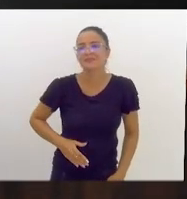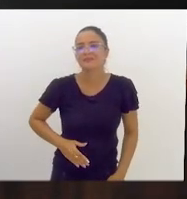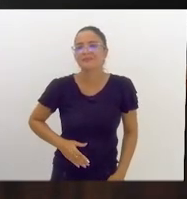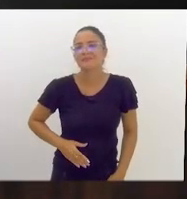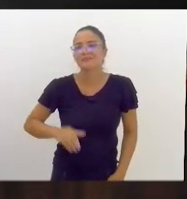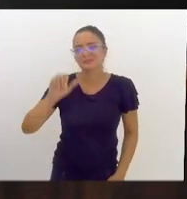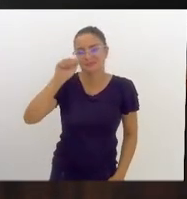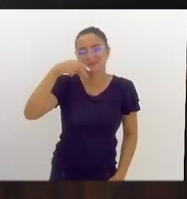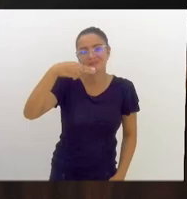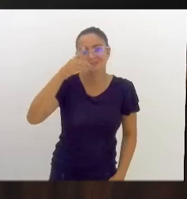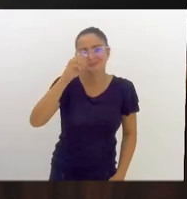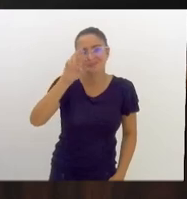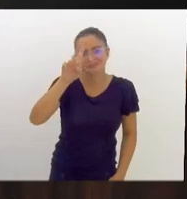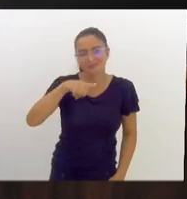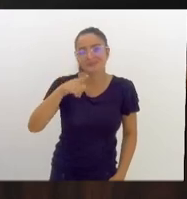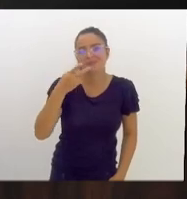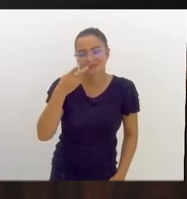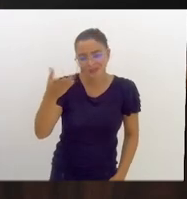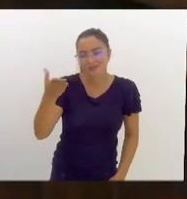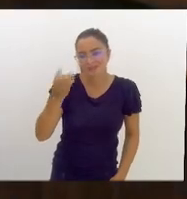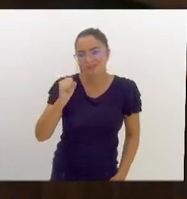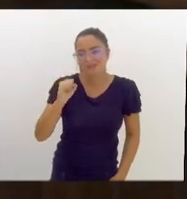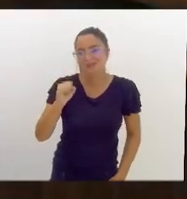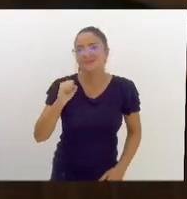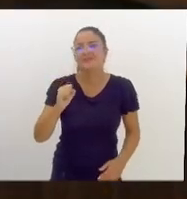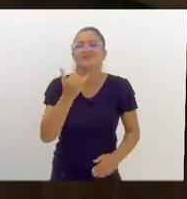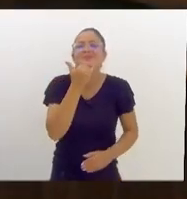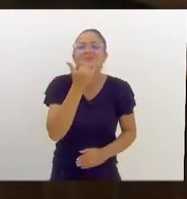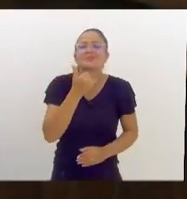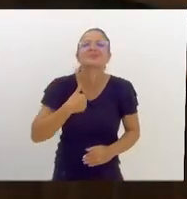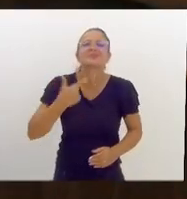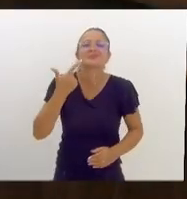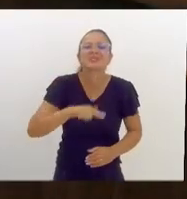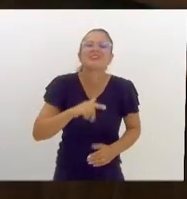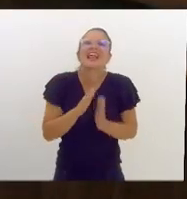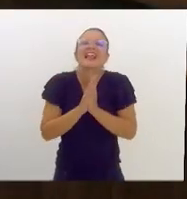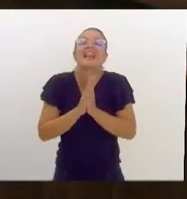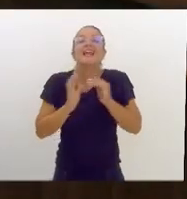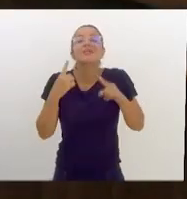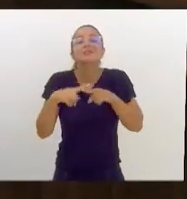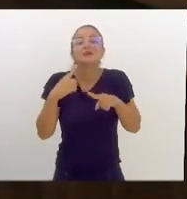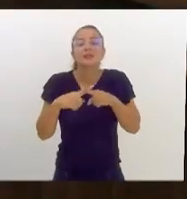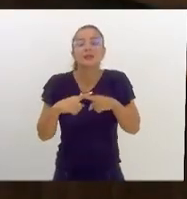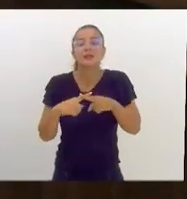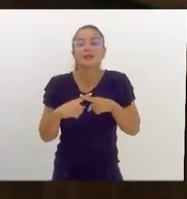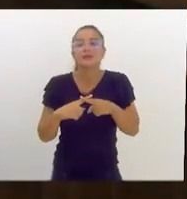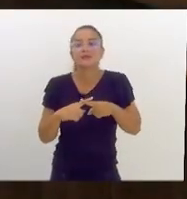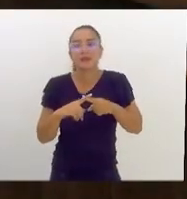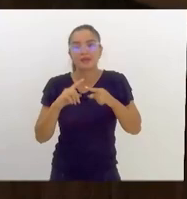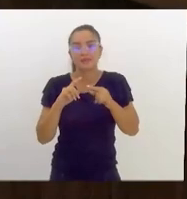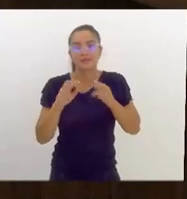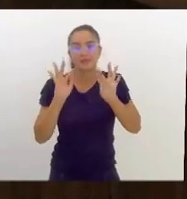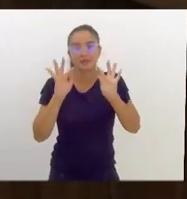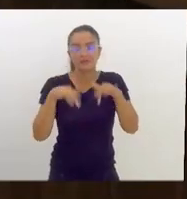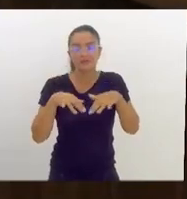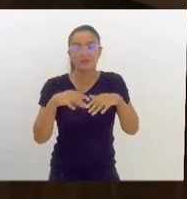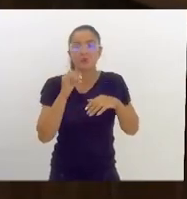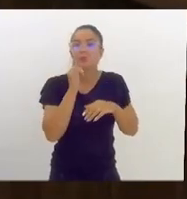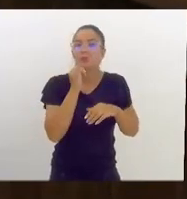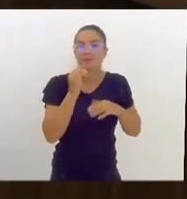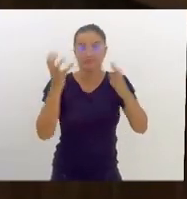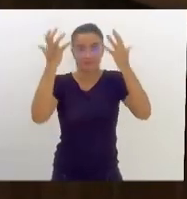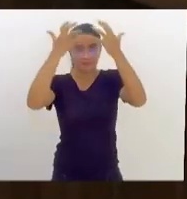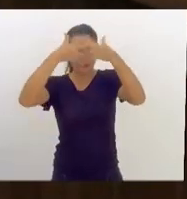André Correia. Vossa Excelência releva, né? Porque, mas é só para deixar aqui registrado, no final, uma